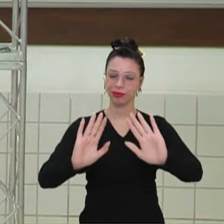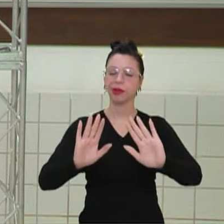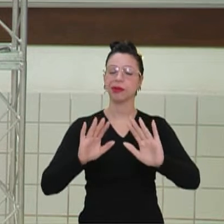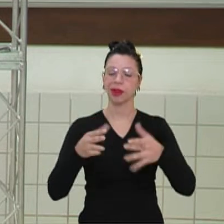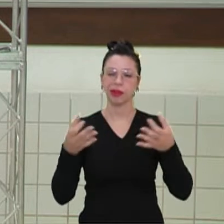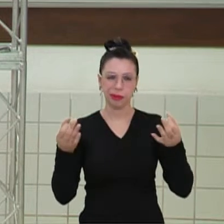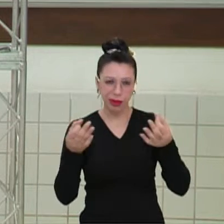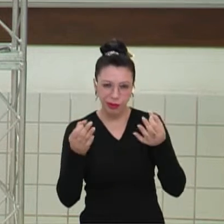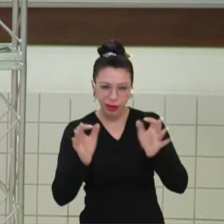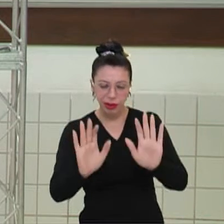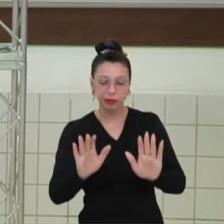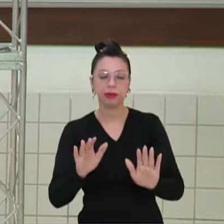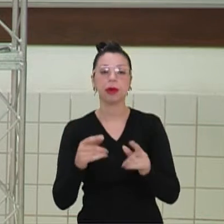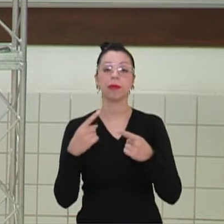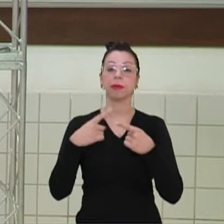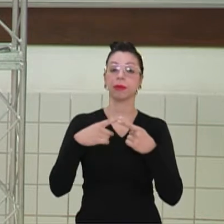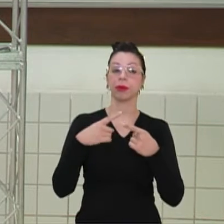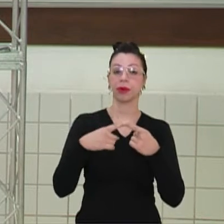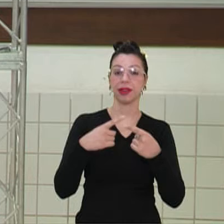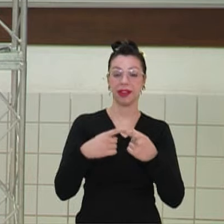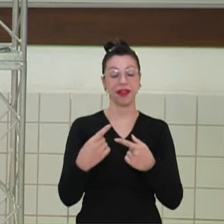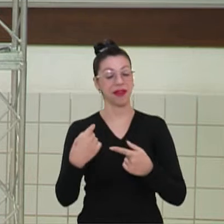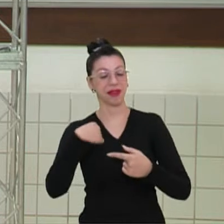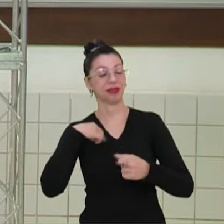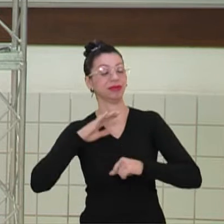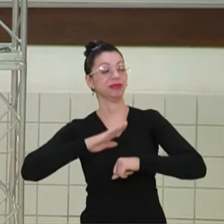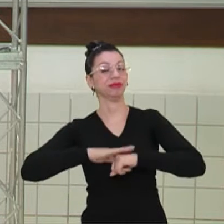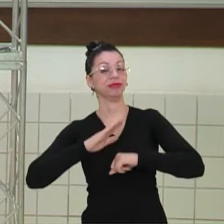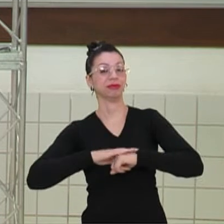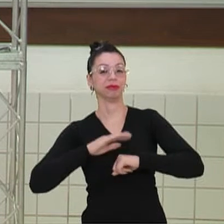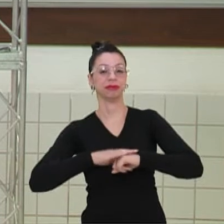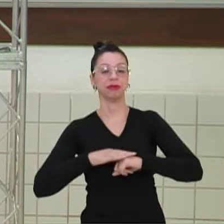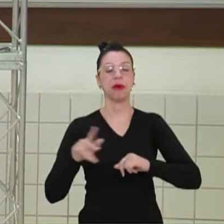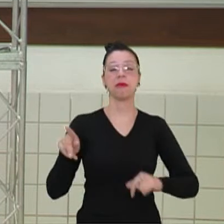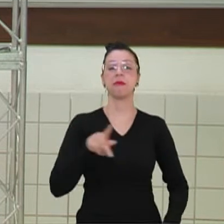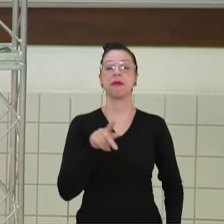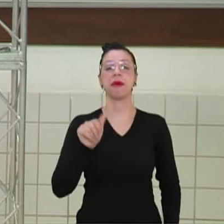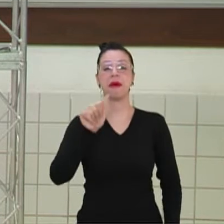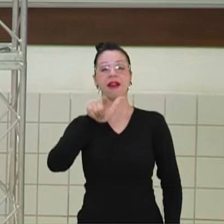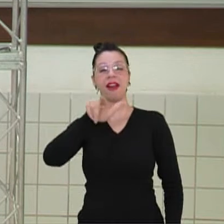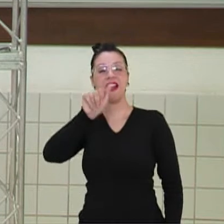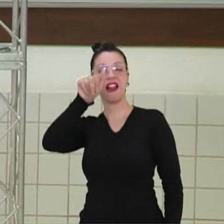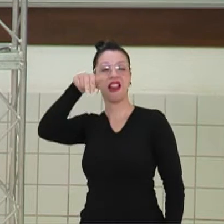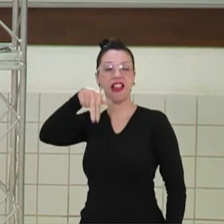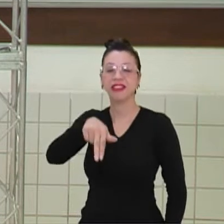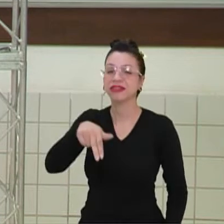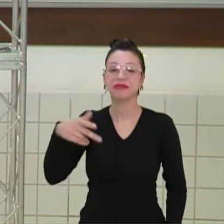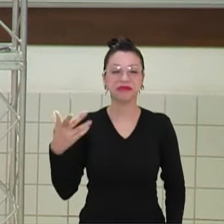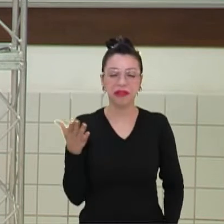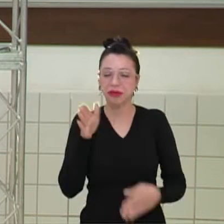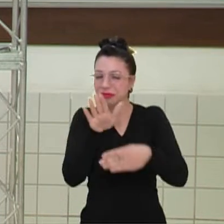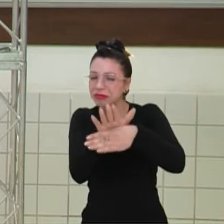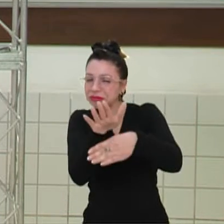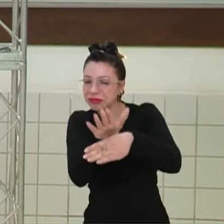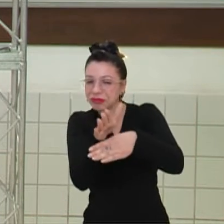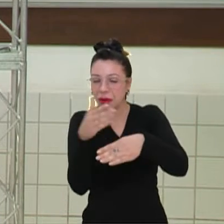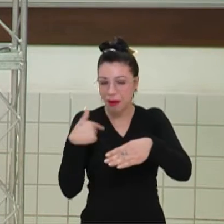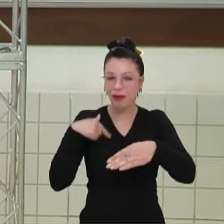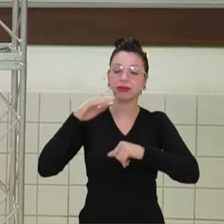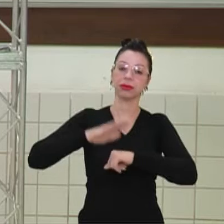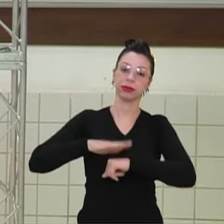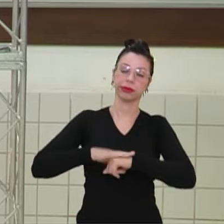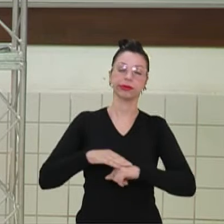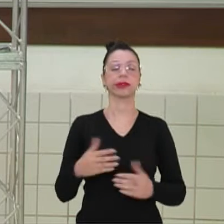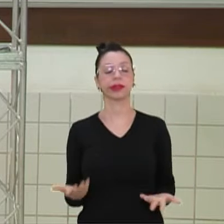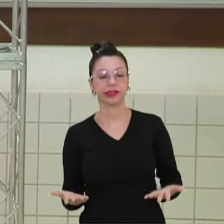tudo certo, tudo tranquilo, porque estou aqui, professor Alan, Mr. Alan, sou eu.